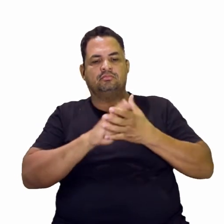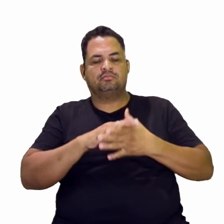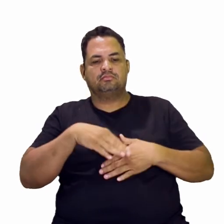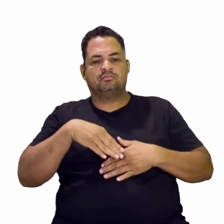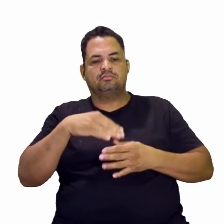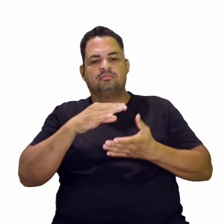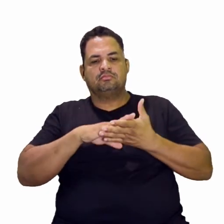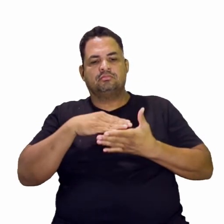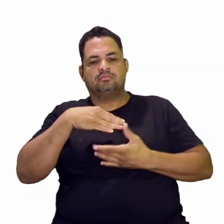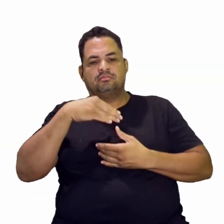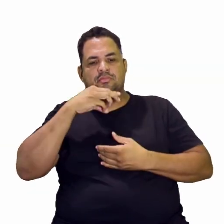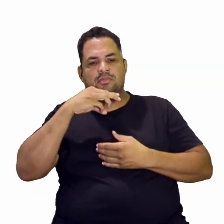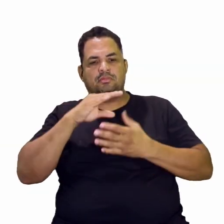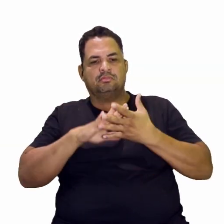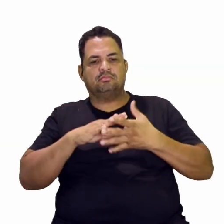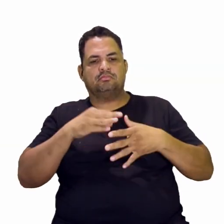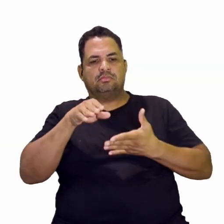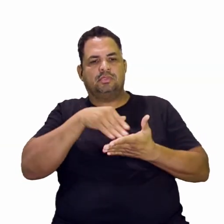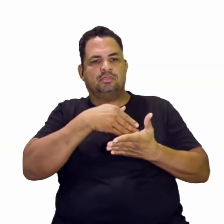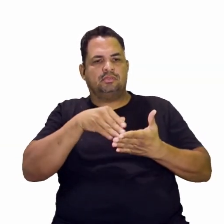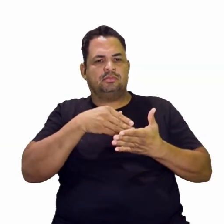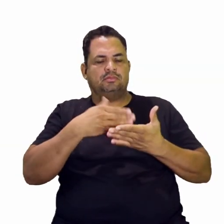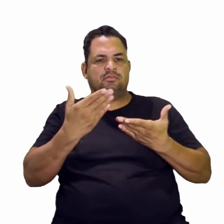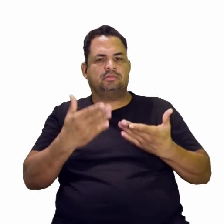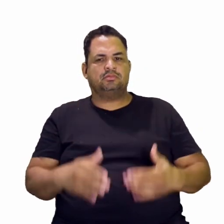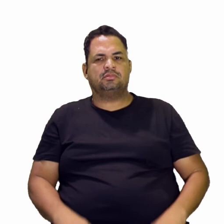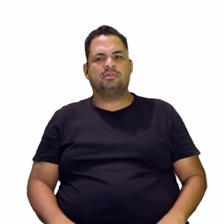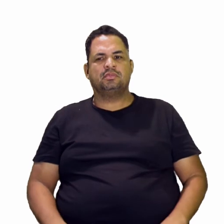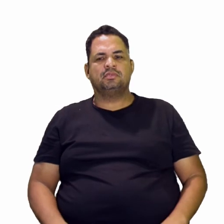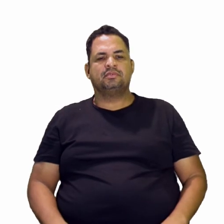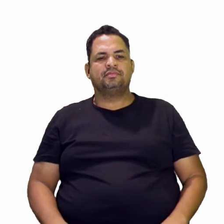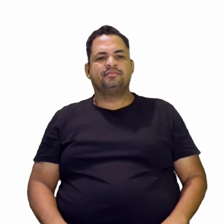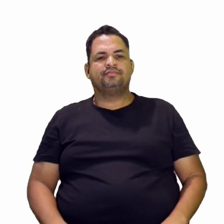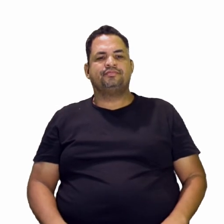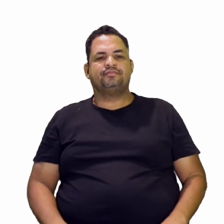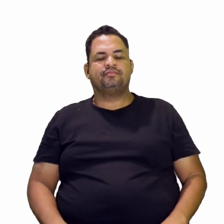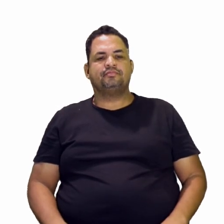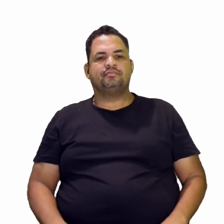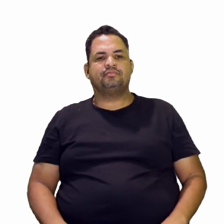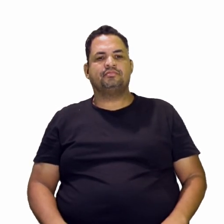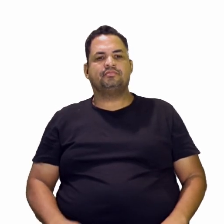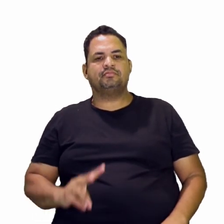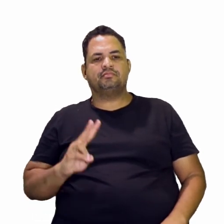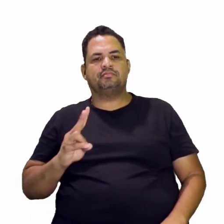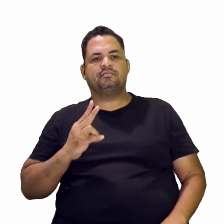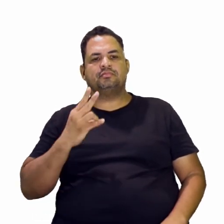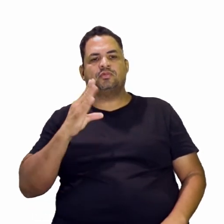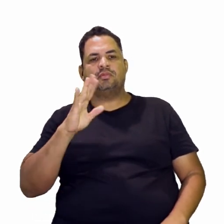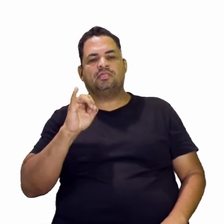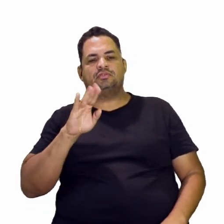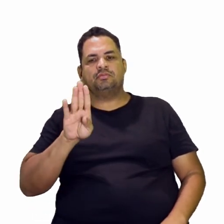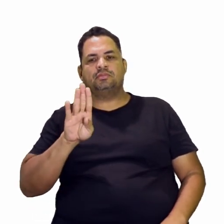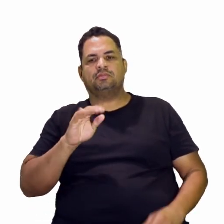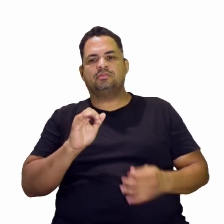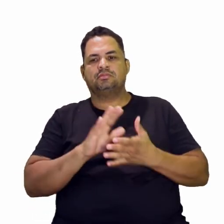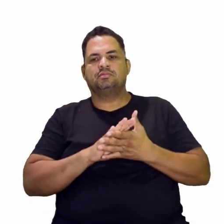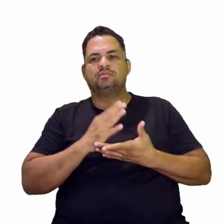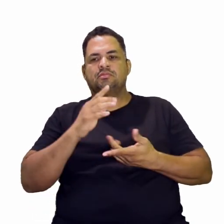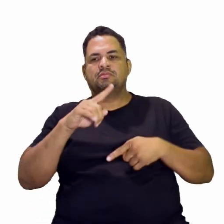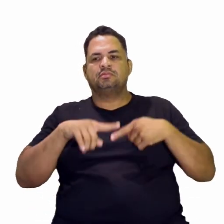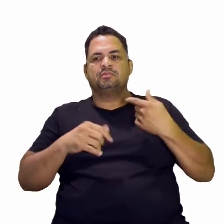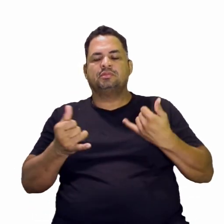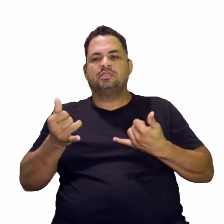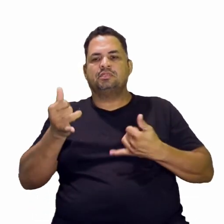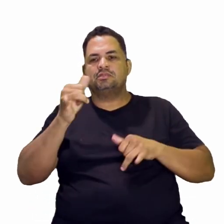ovo, pimentão, mamão, tudo de bom, né, gente? Não tem nada ruim aqui. Complexo B, agem em muitas reações químicas do corpo, principalmente